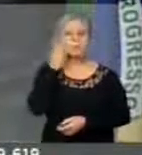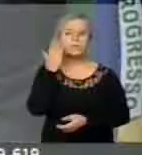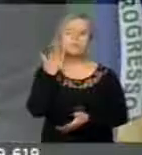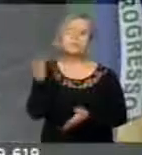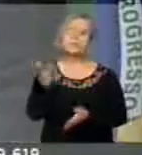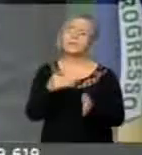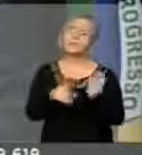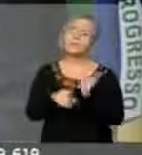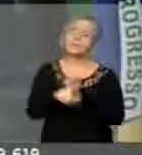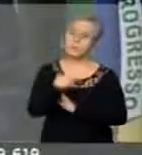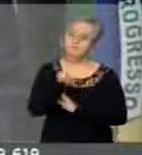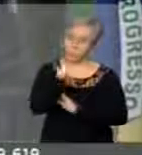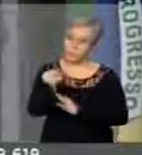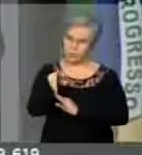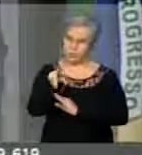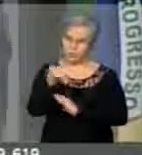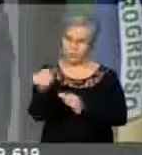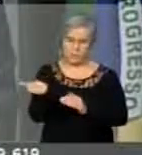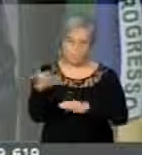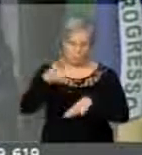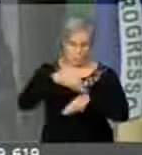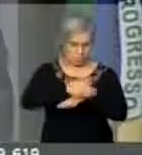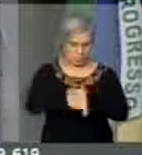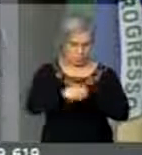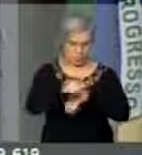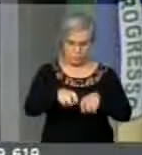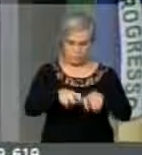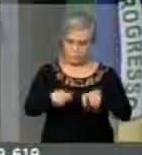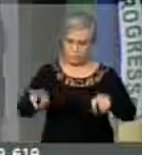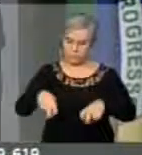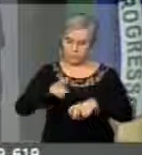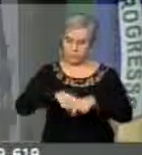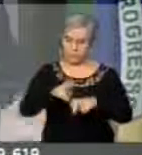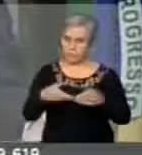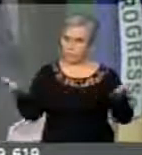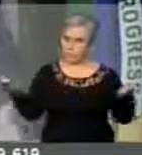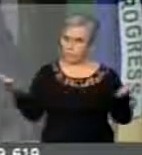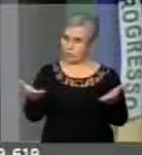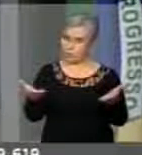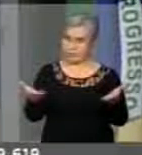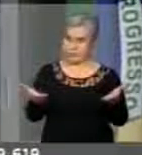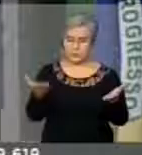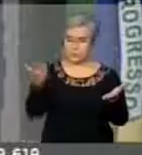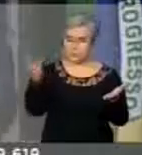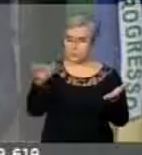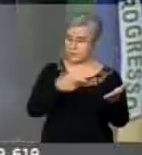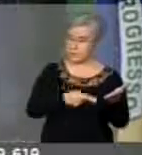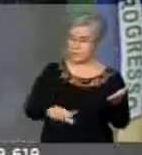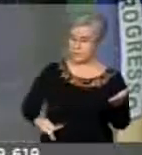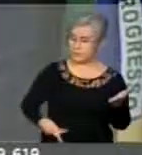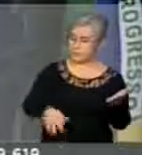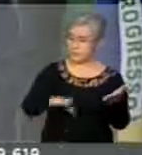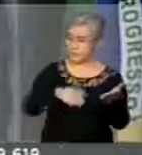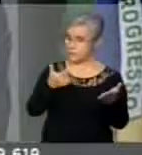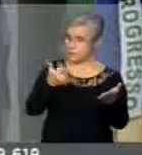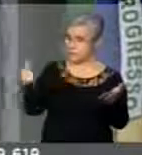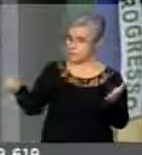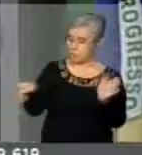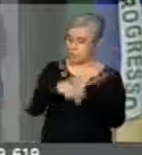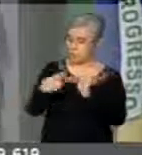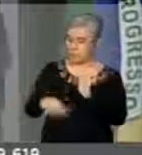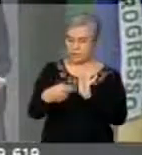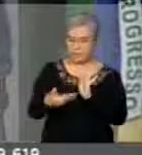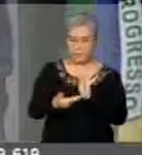se eles não vão usar essa, ocupar essa poltrona aqui desse presidente que não tem nem coragem de vir aqui.